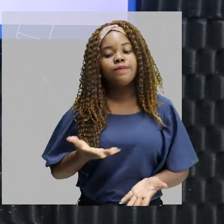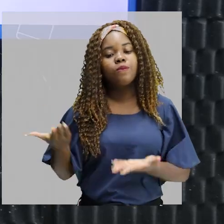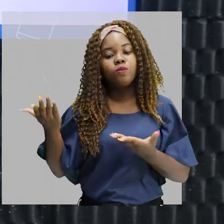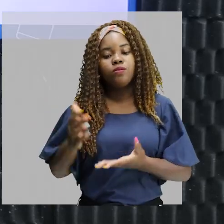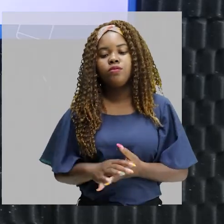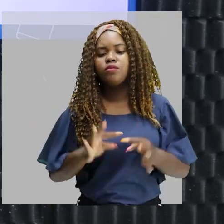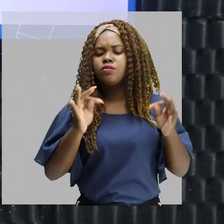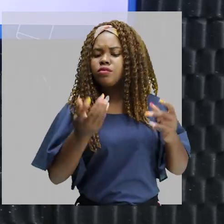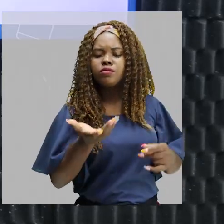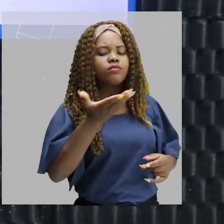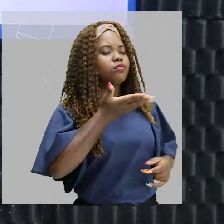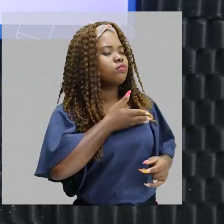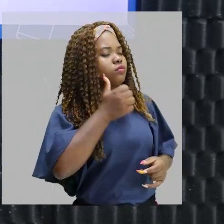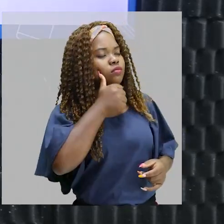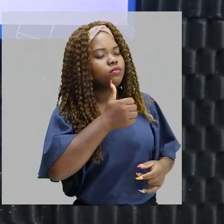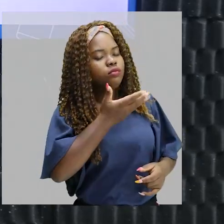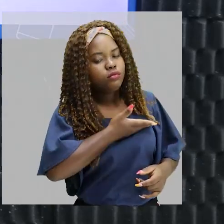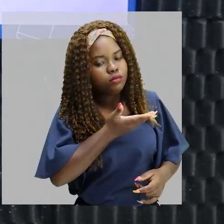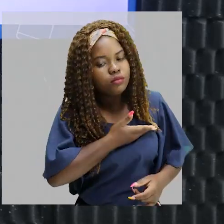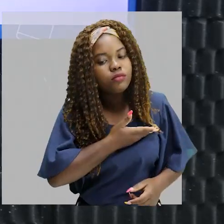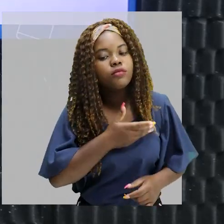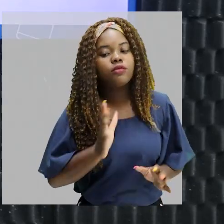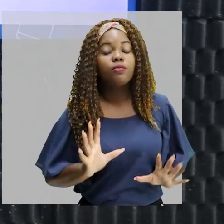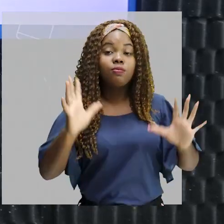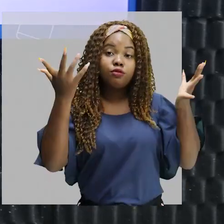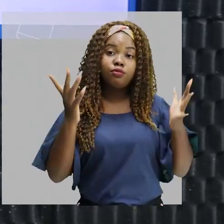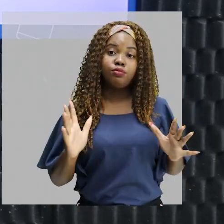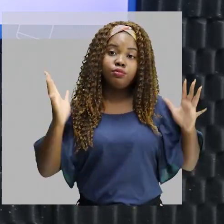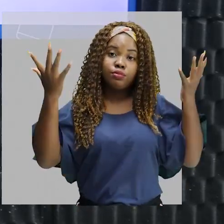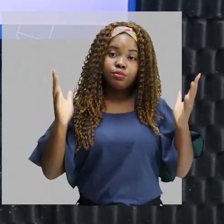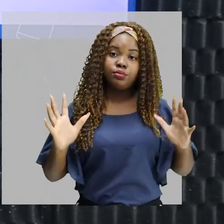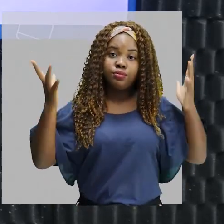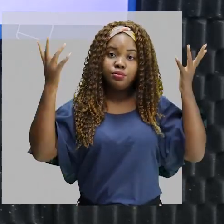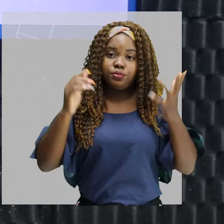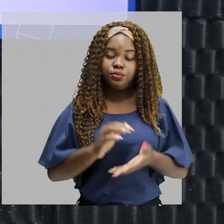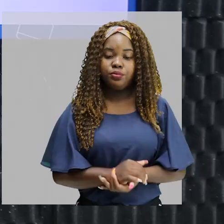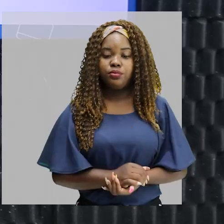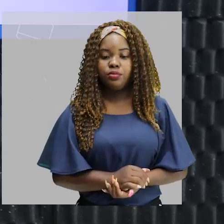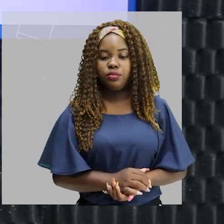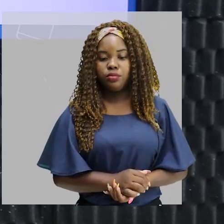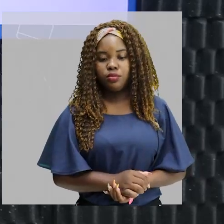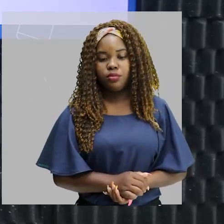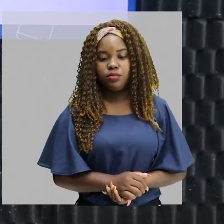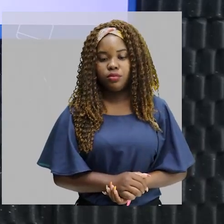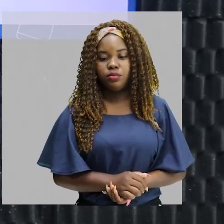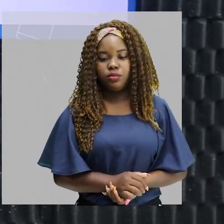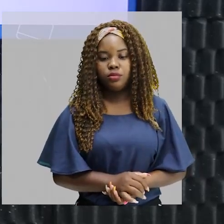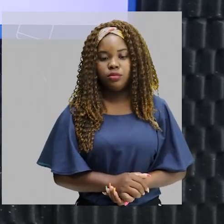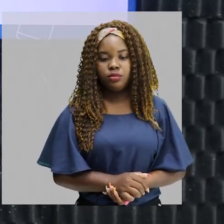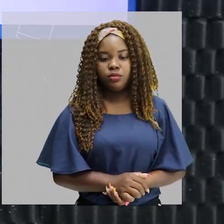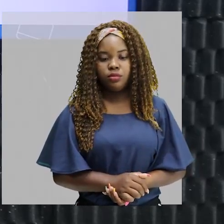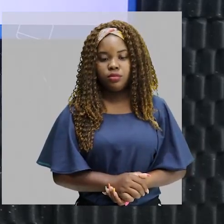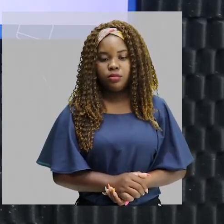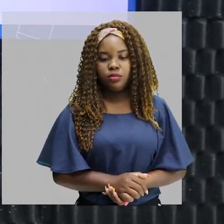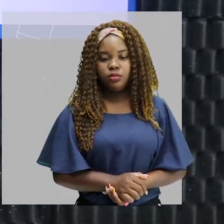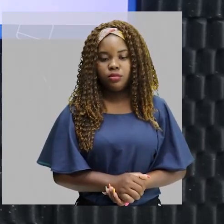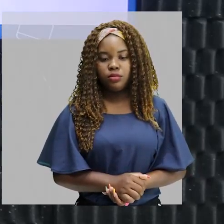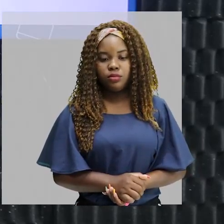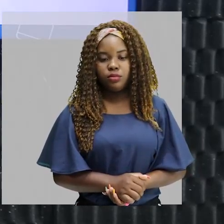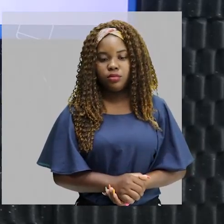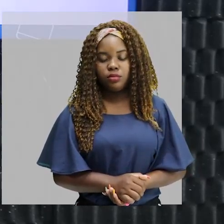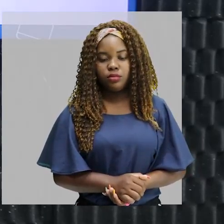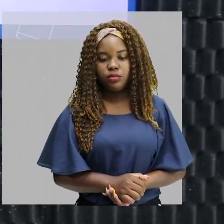estavam em la fiesta. Todas minhas amigas estavam em la fiesta. Todas as minhas amigas estavam